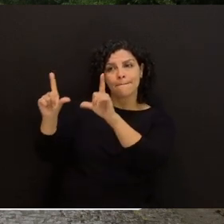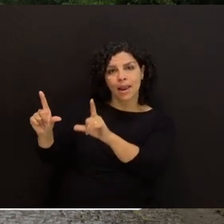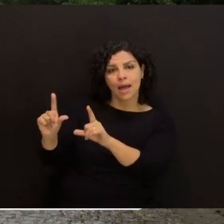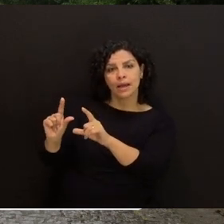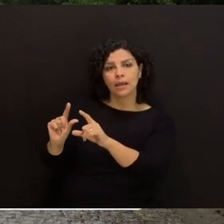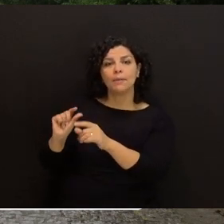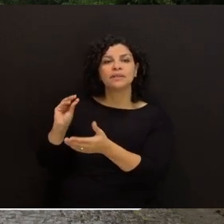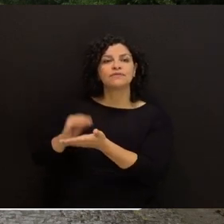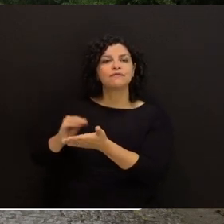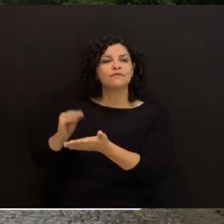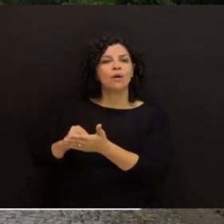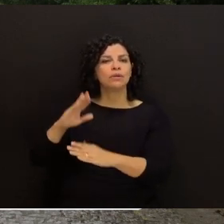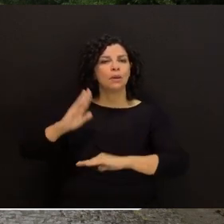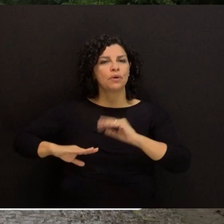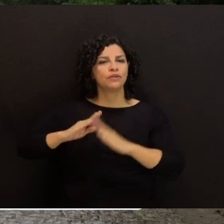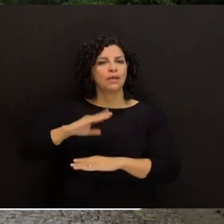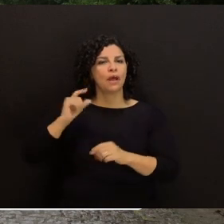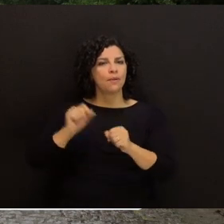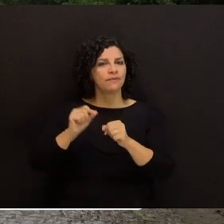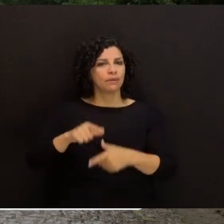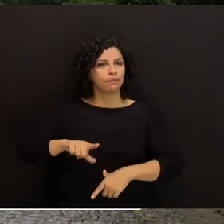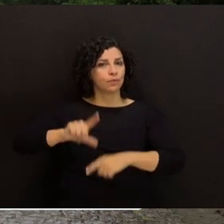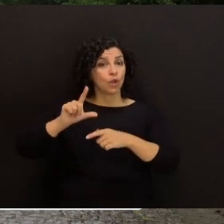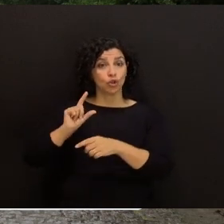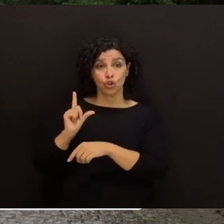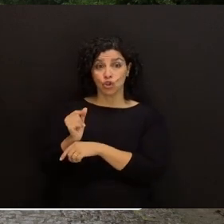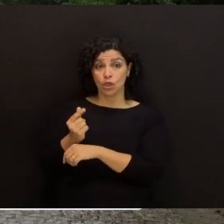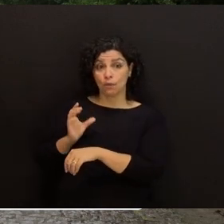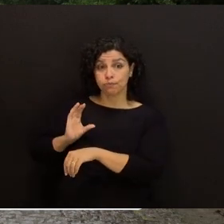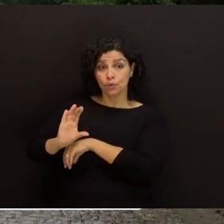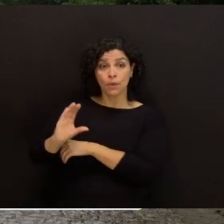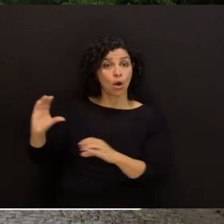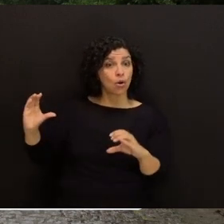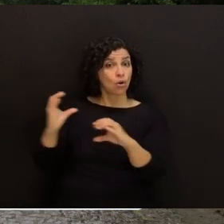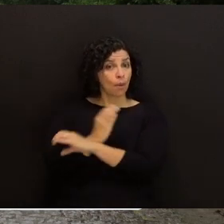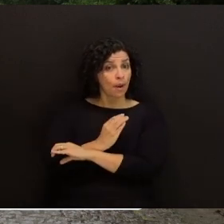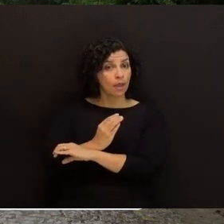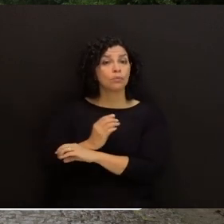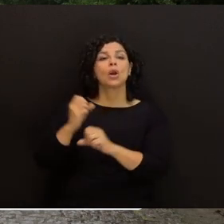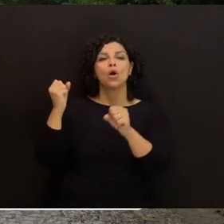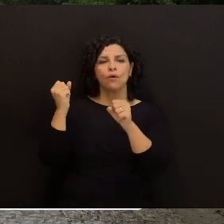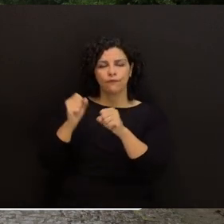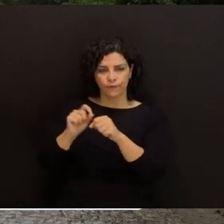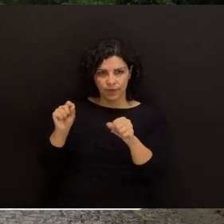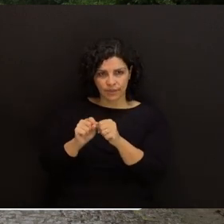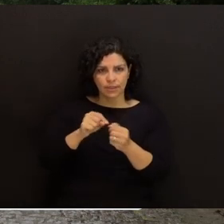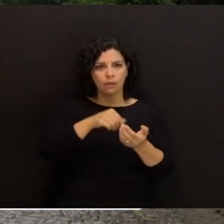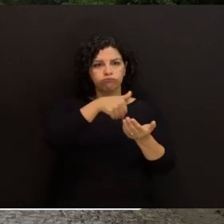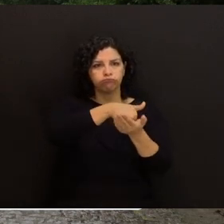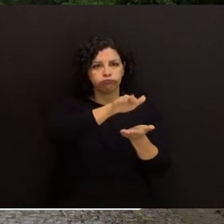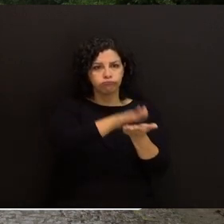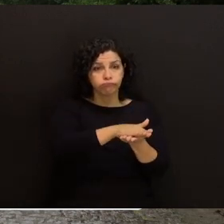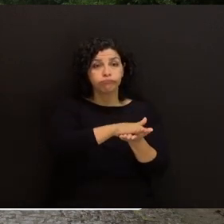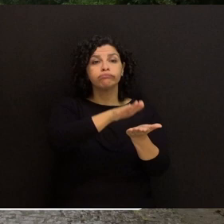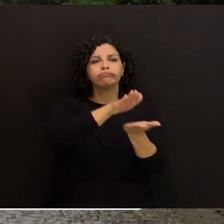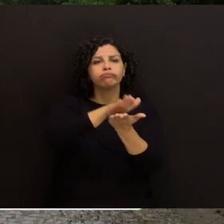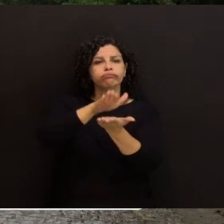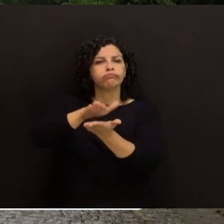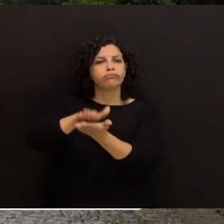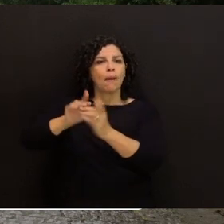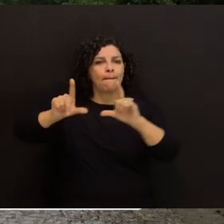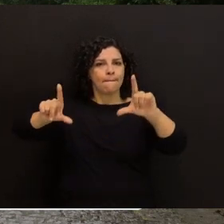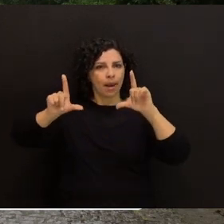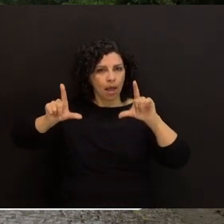ter dinheiro para instalar o recurso foi destinado para ser compradas placas de sinalização